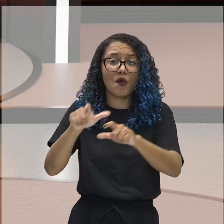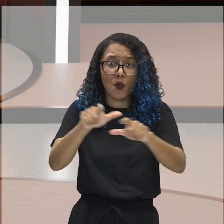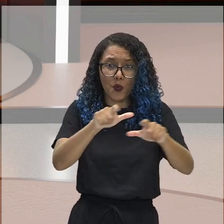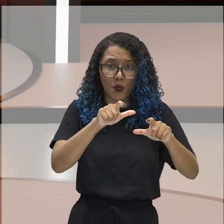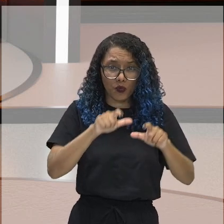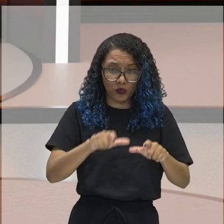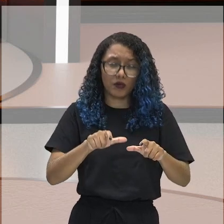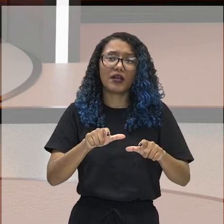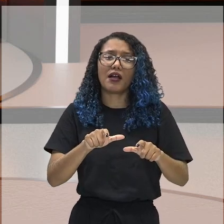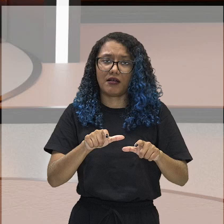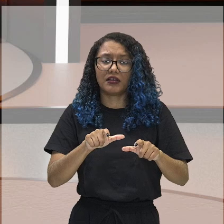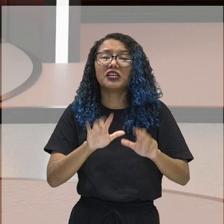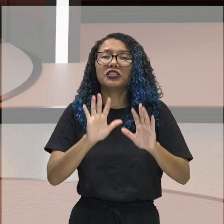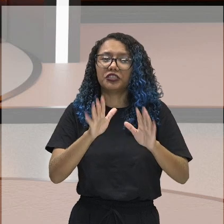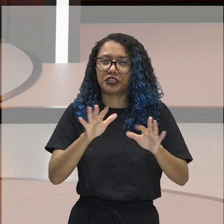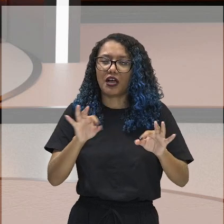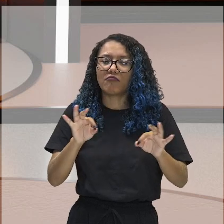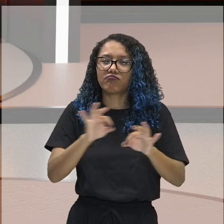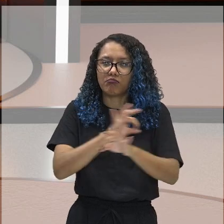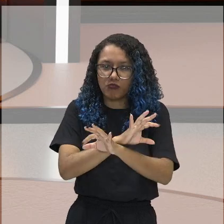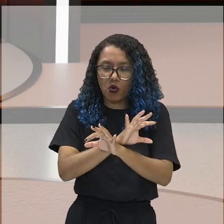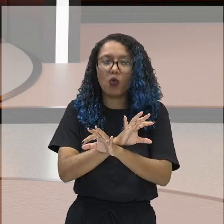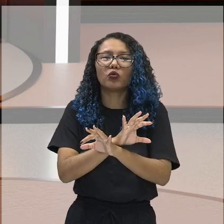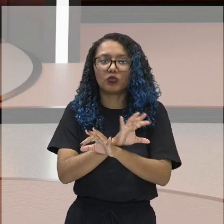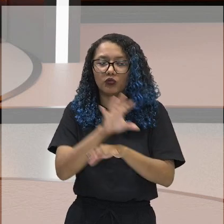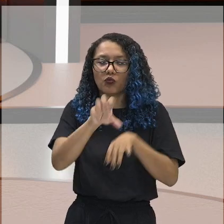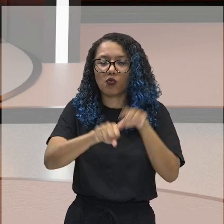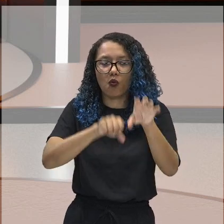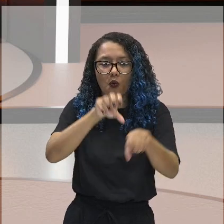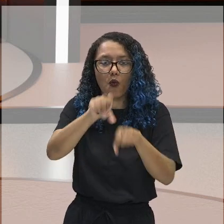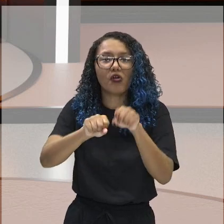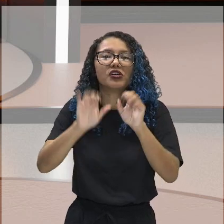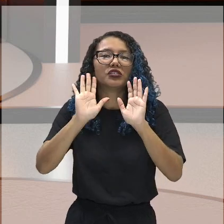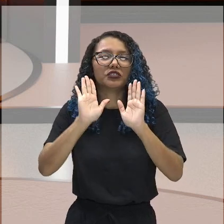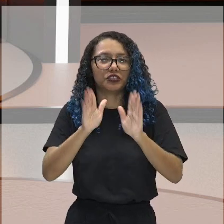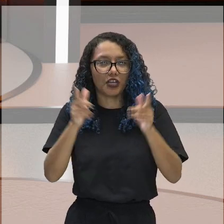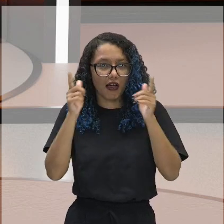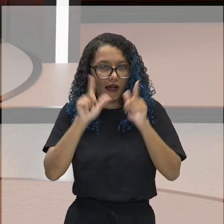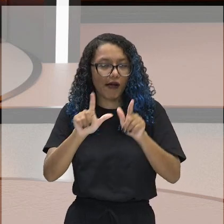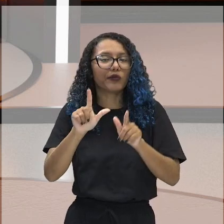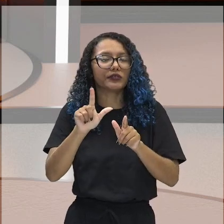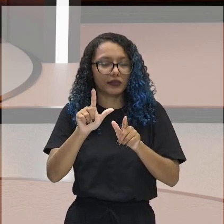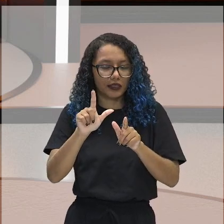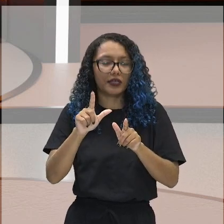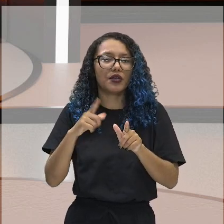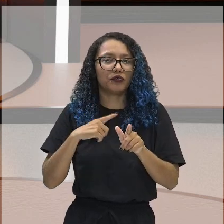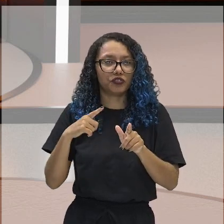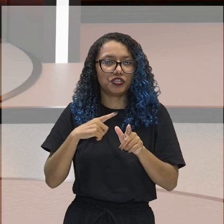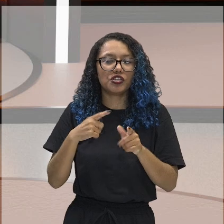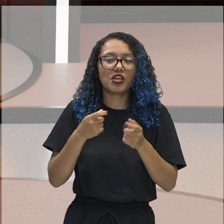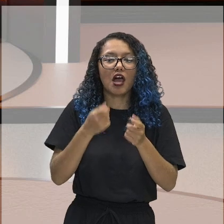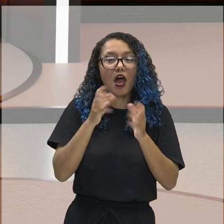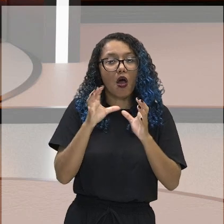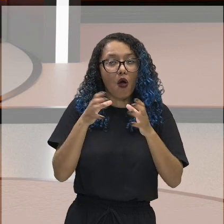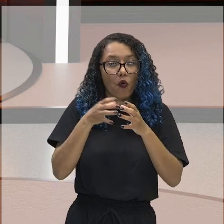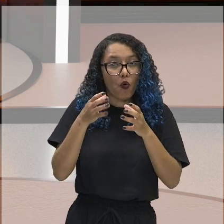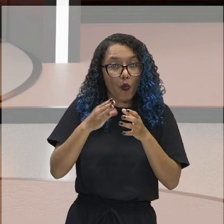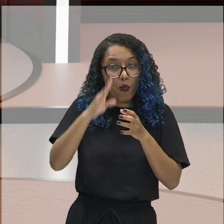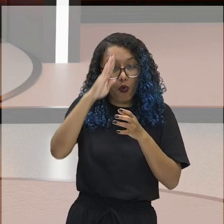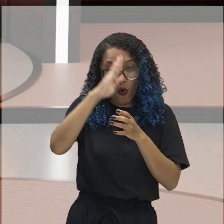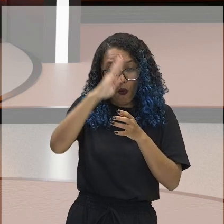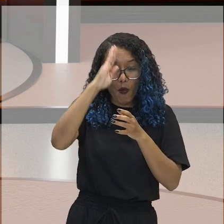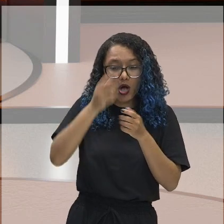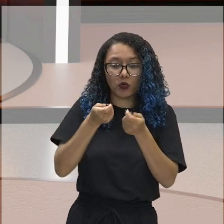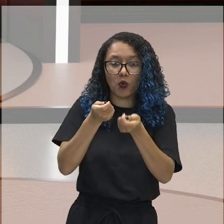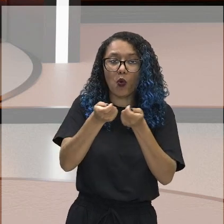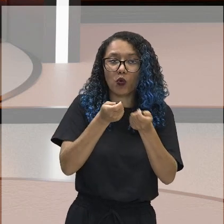né, a gente já tinha, então, ganho essas terras, já tinha uma administração romana, então, nessas localidades, tá? Então, se eu